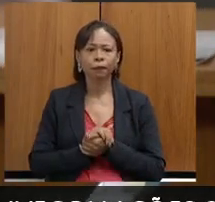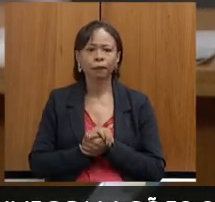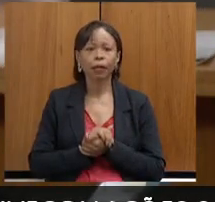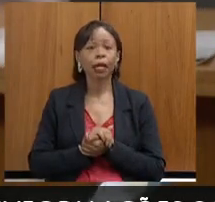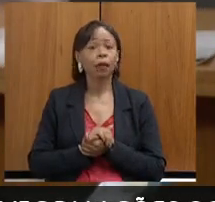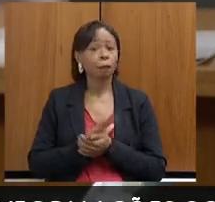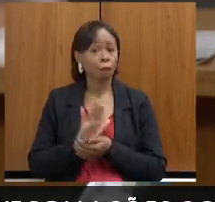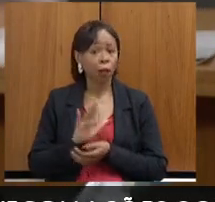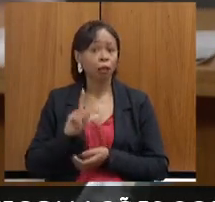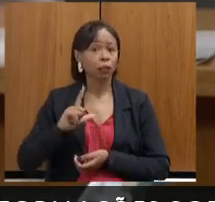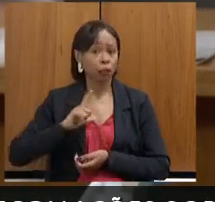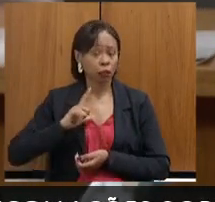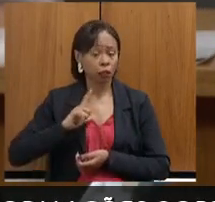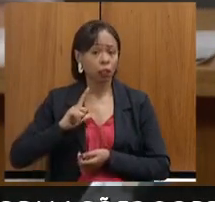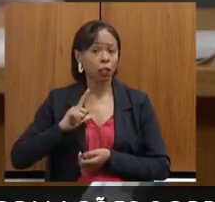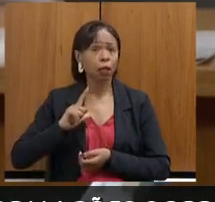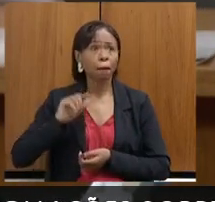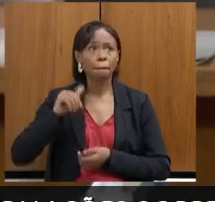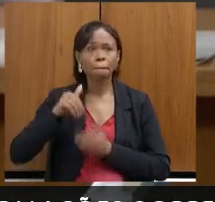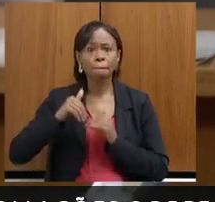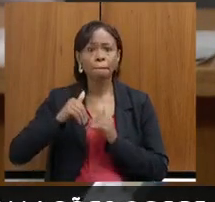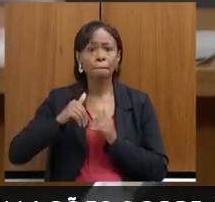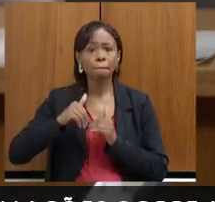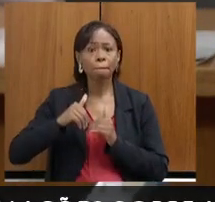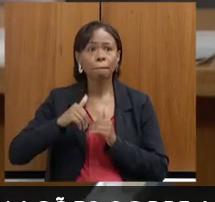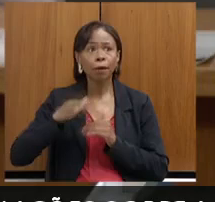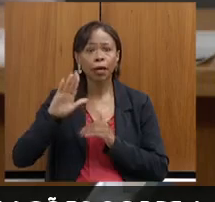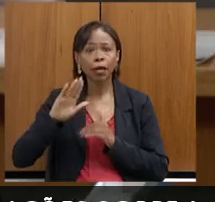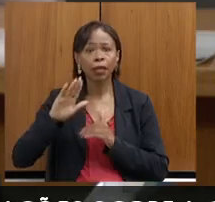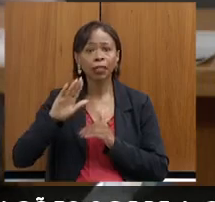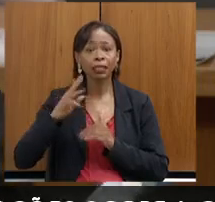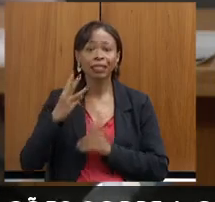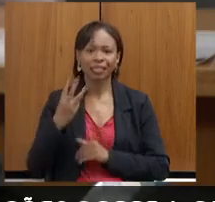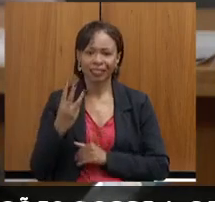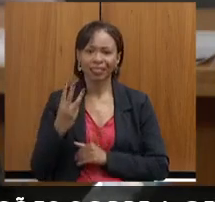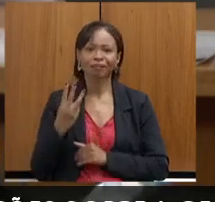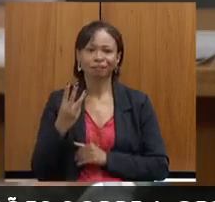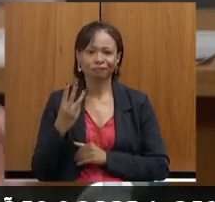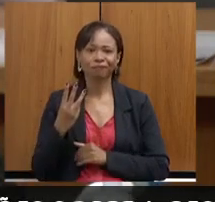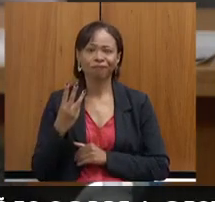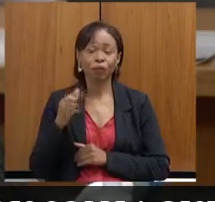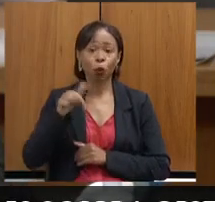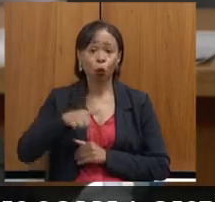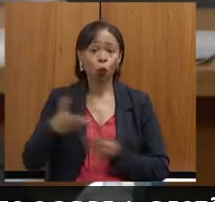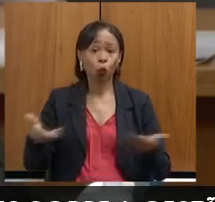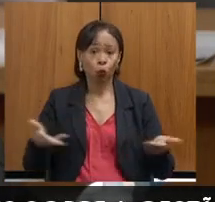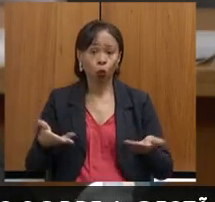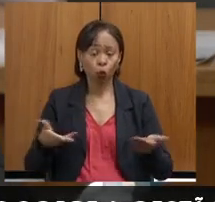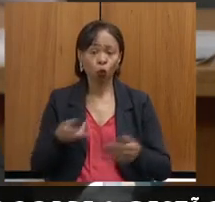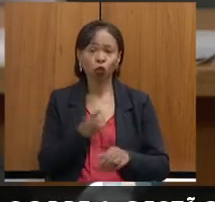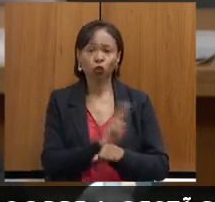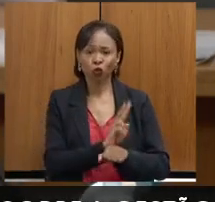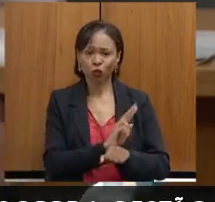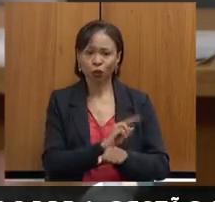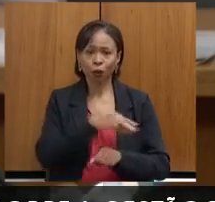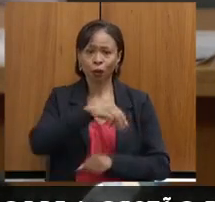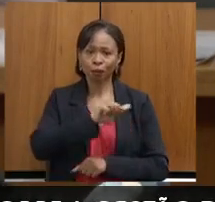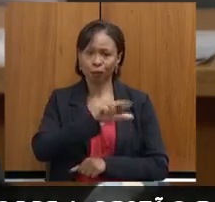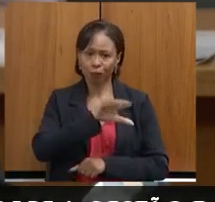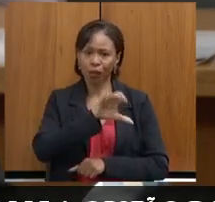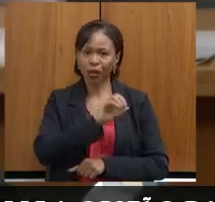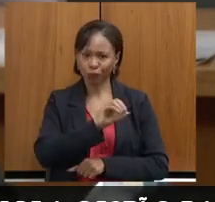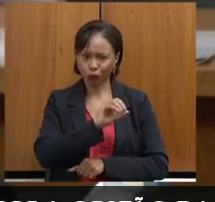nós ainda temos para esse ano mais três hoje mesmo nosso superintendente Dr Márcio Simões